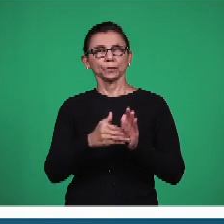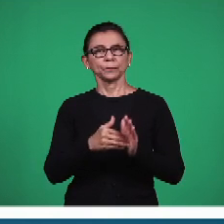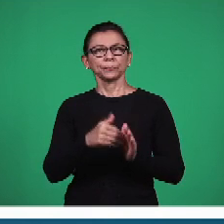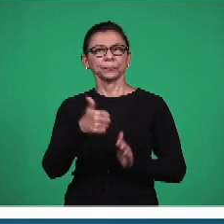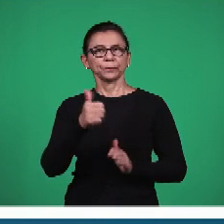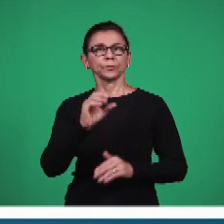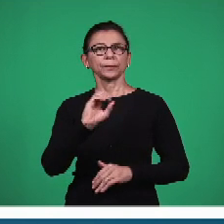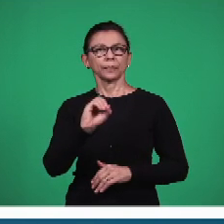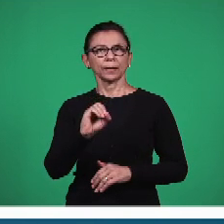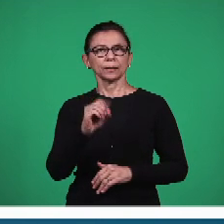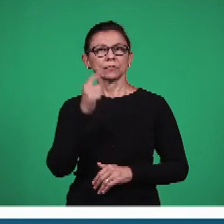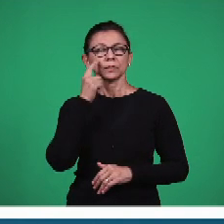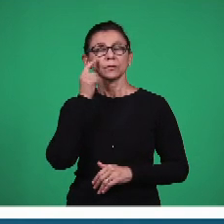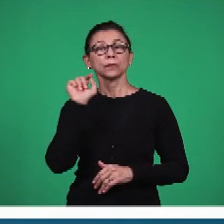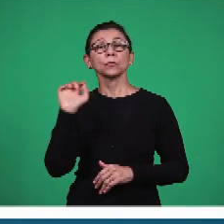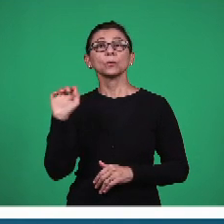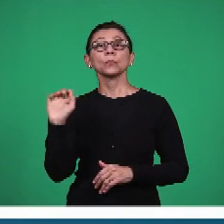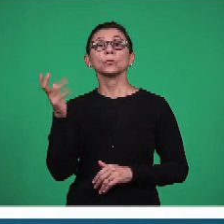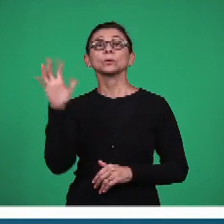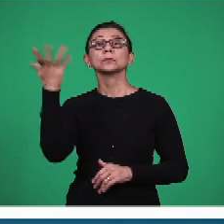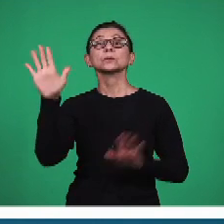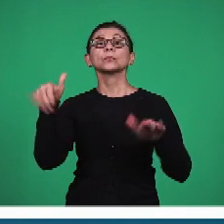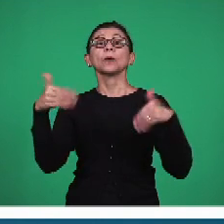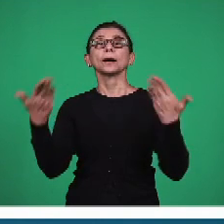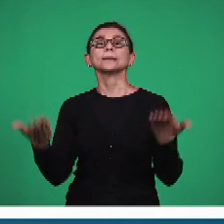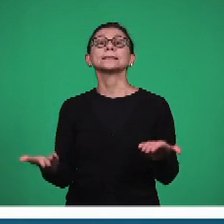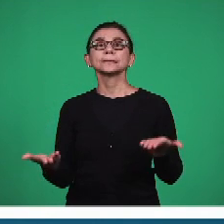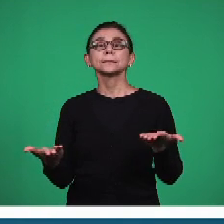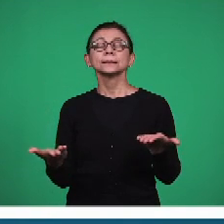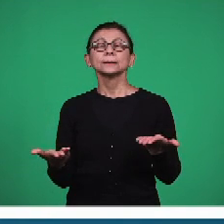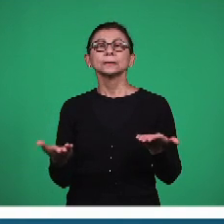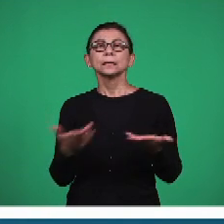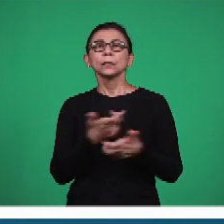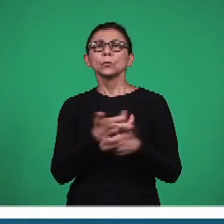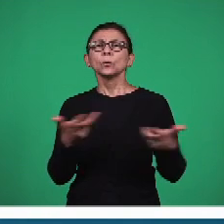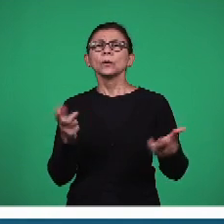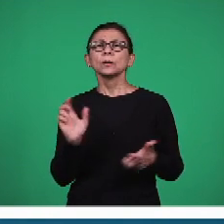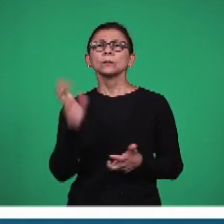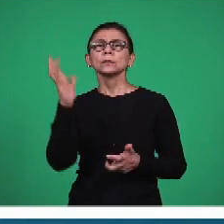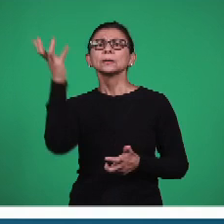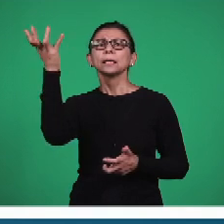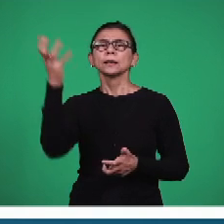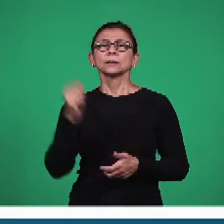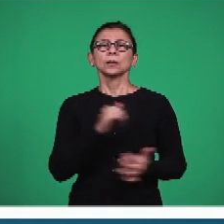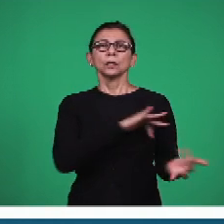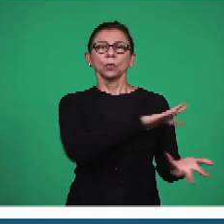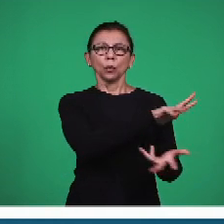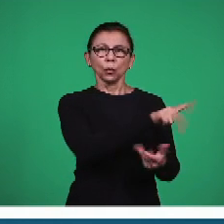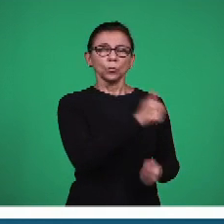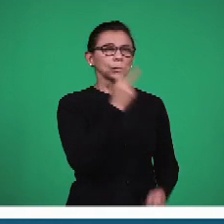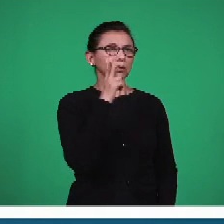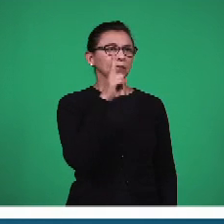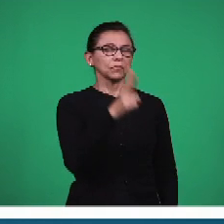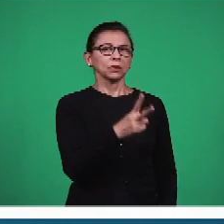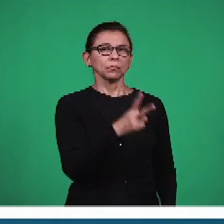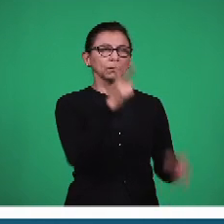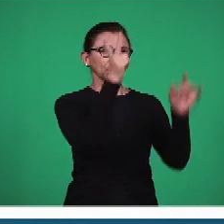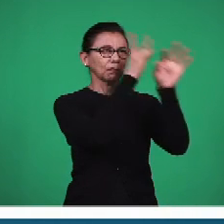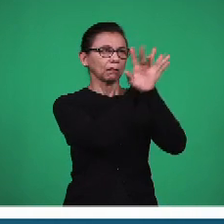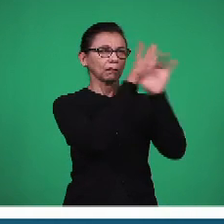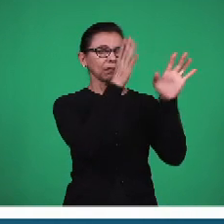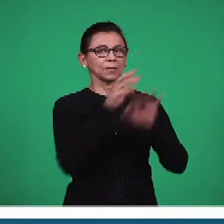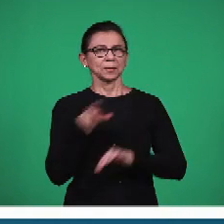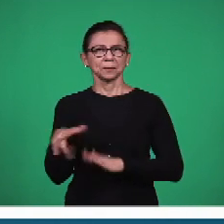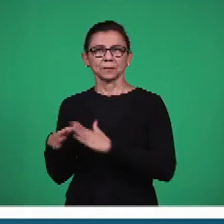quais são os sinais. Os irmãos vão identificar os sinais que já ocorreram e que o mundo viu, mas não percebeu, claro. Mas para a igreja